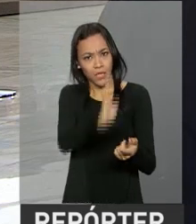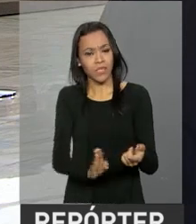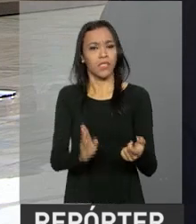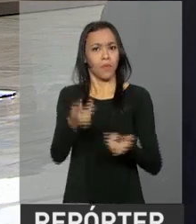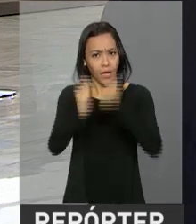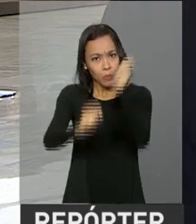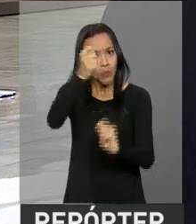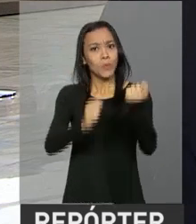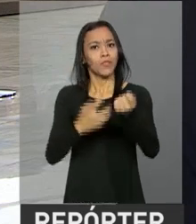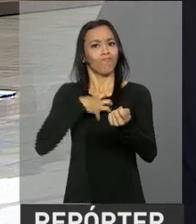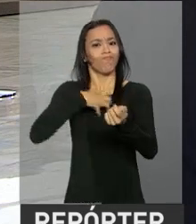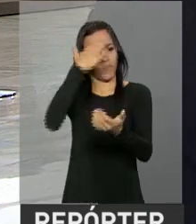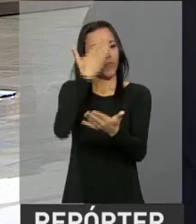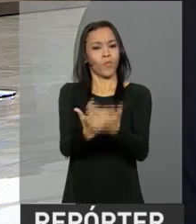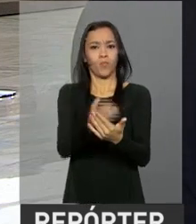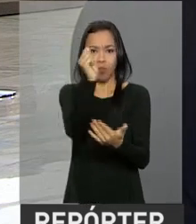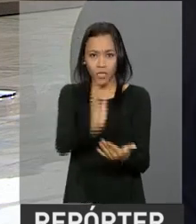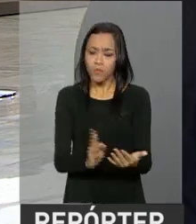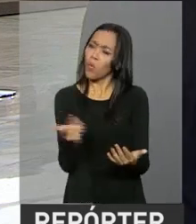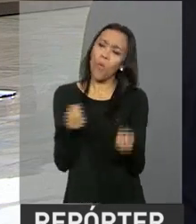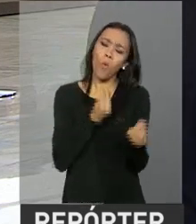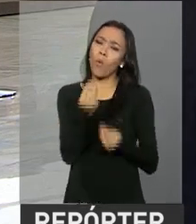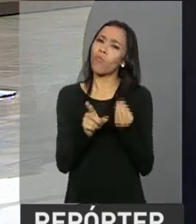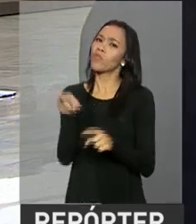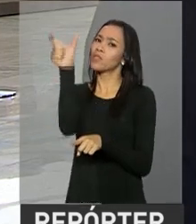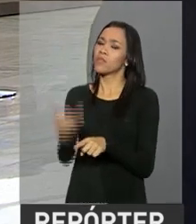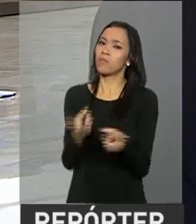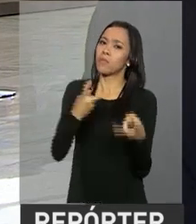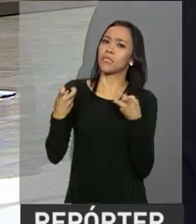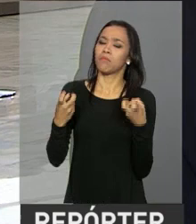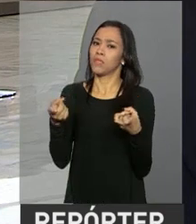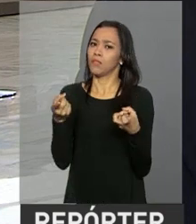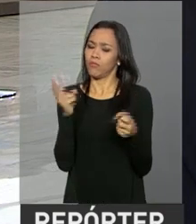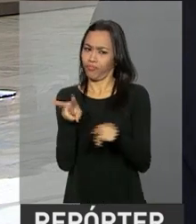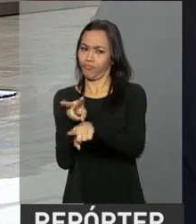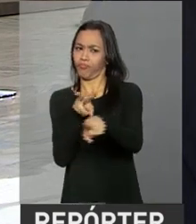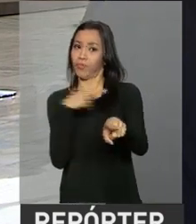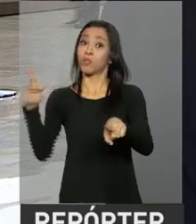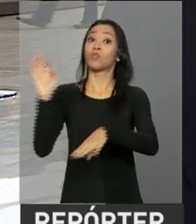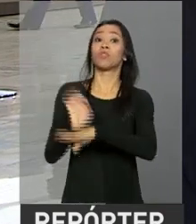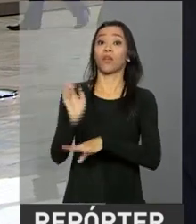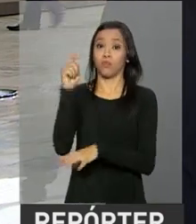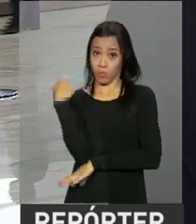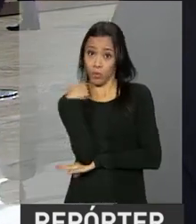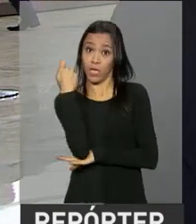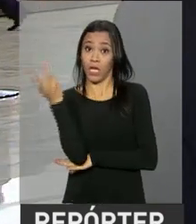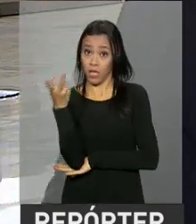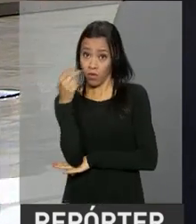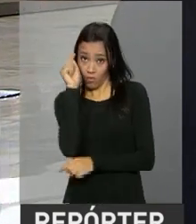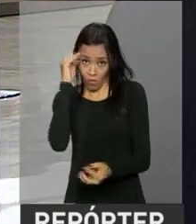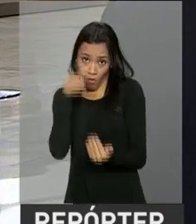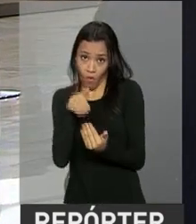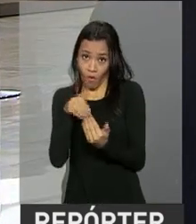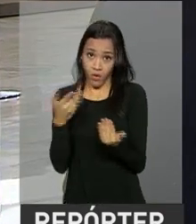sociedade de um modo geral como é que o Senhor tem percebido isso entre os empresários lá de Porto Alegre o senhor eh concorda